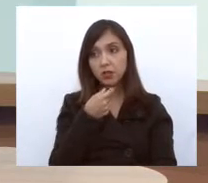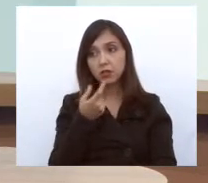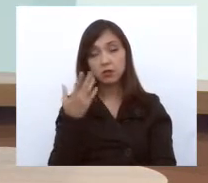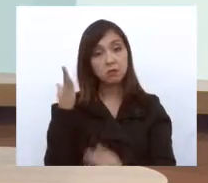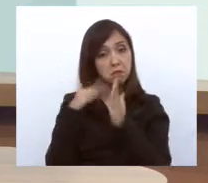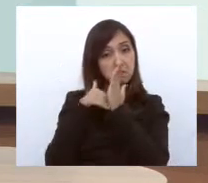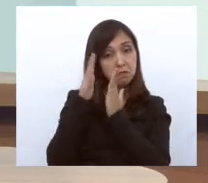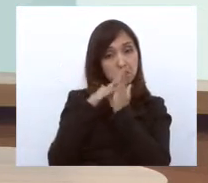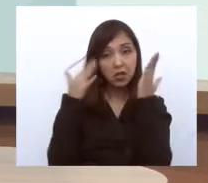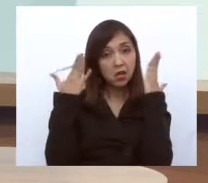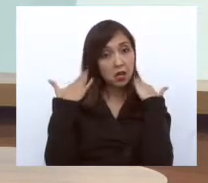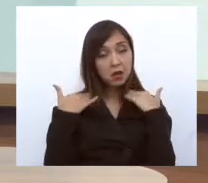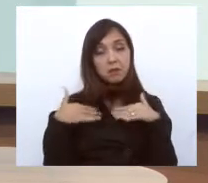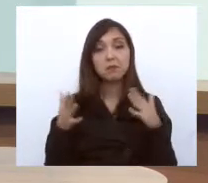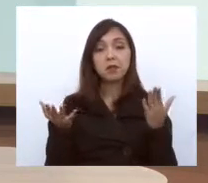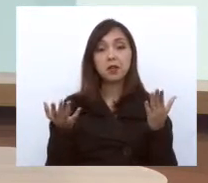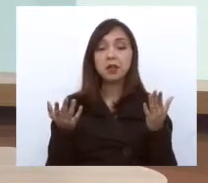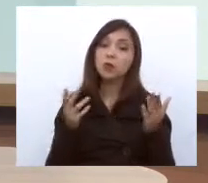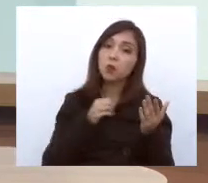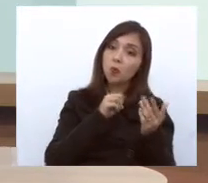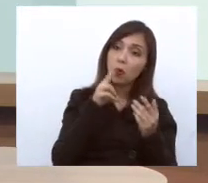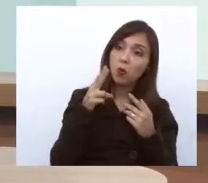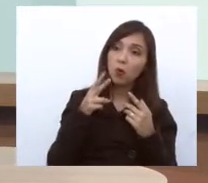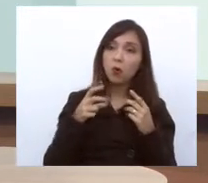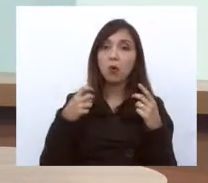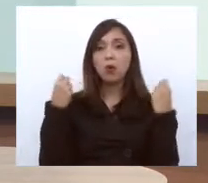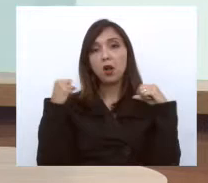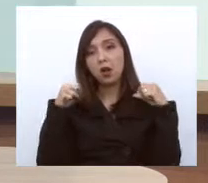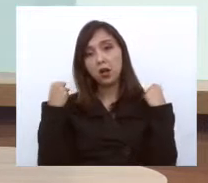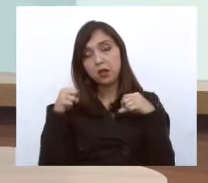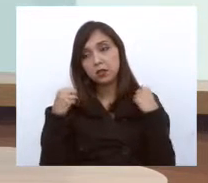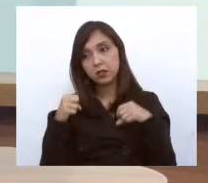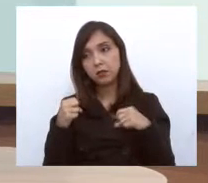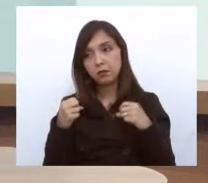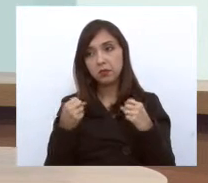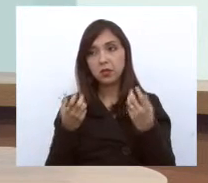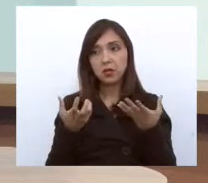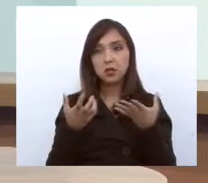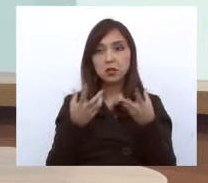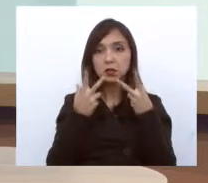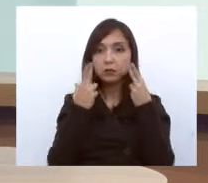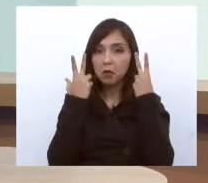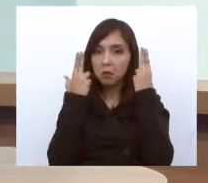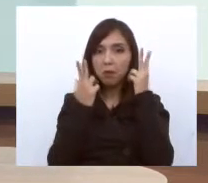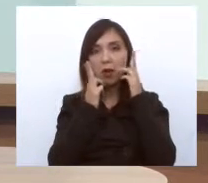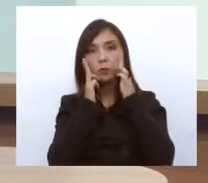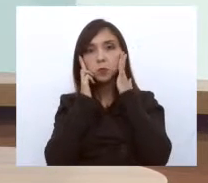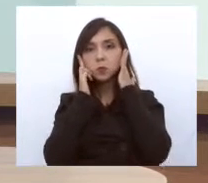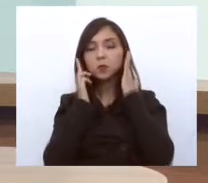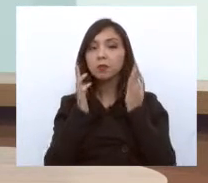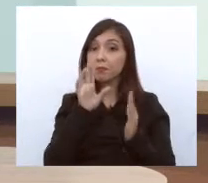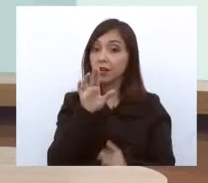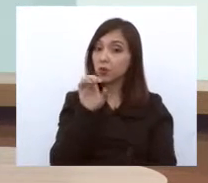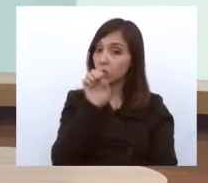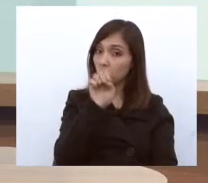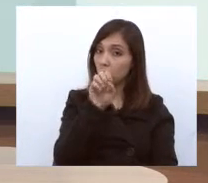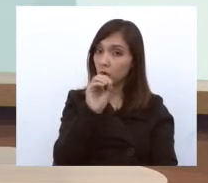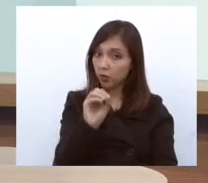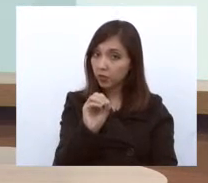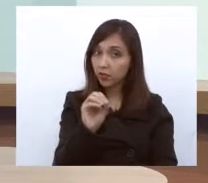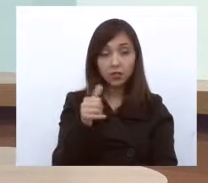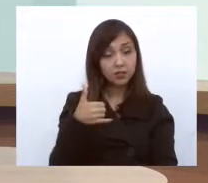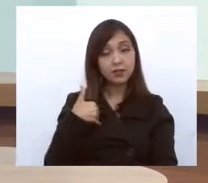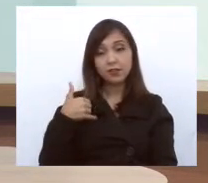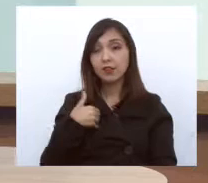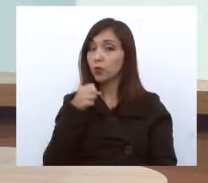o cabelo, mesmo que eu vá para a academia, mesmo que eu faça umas plásticas, mas 80 anos é